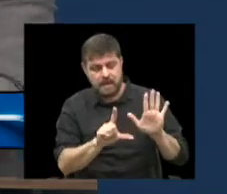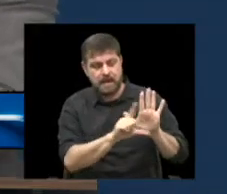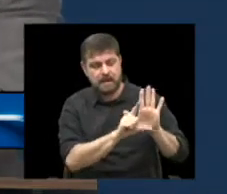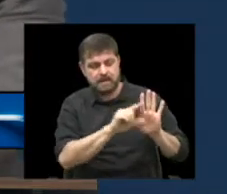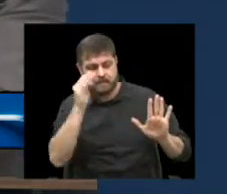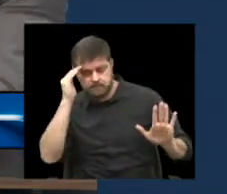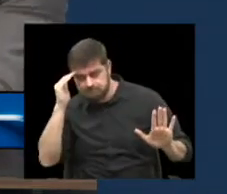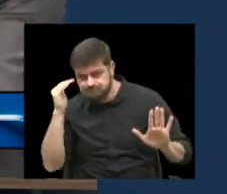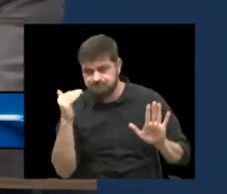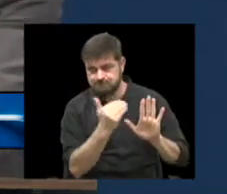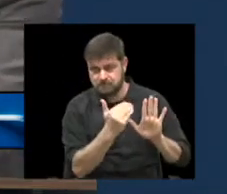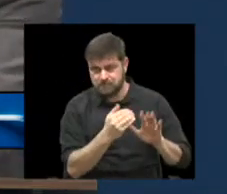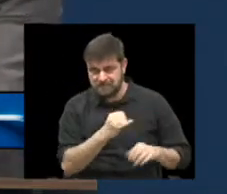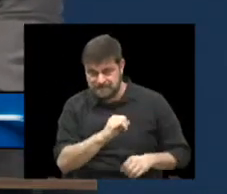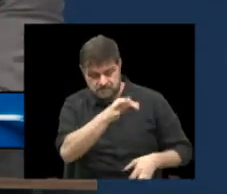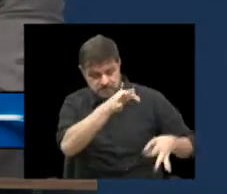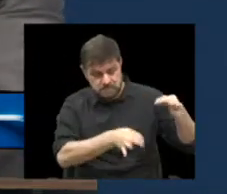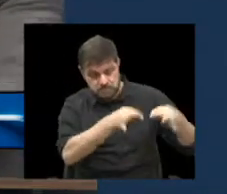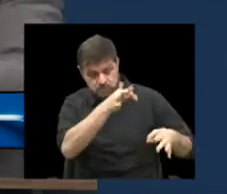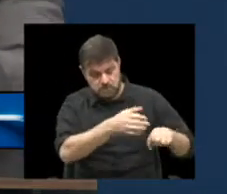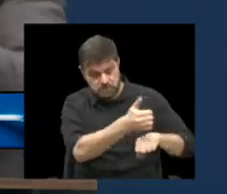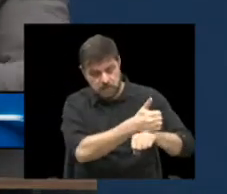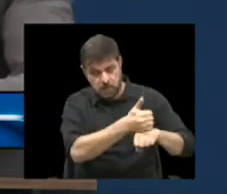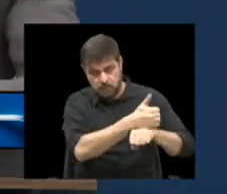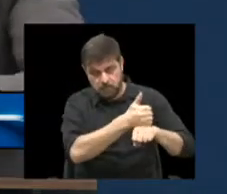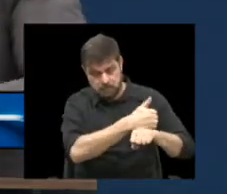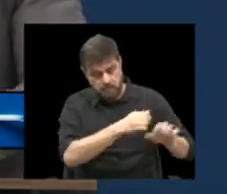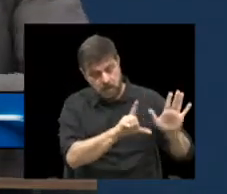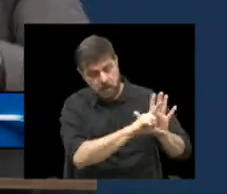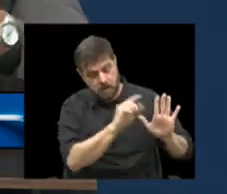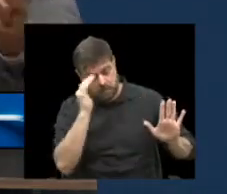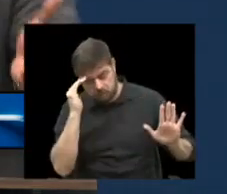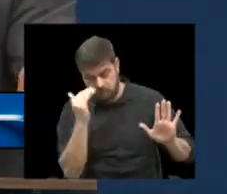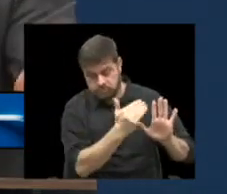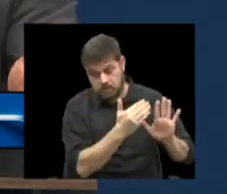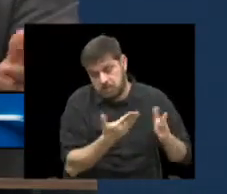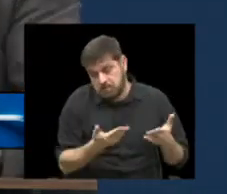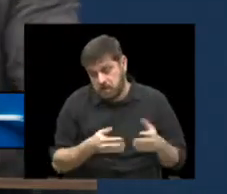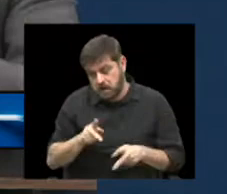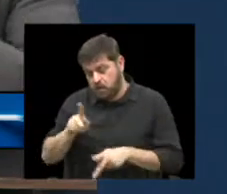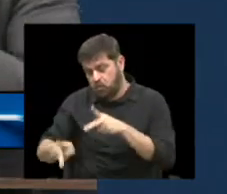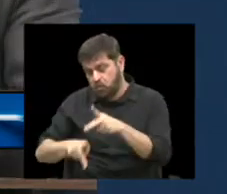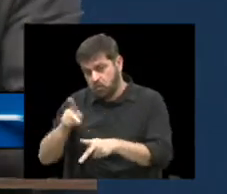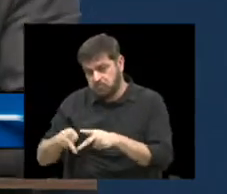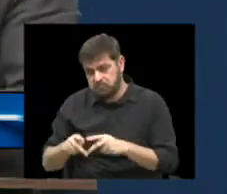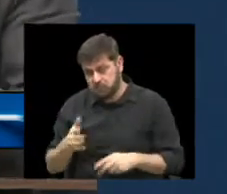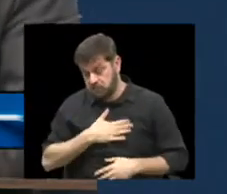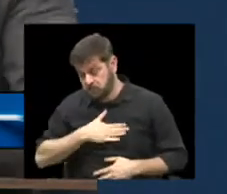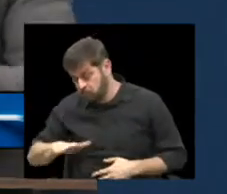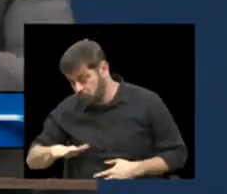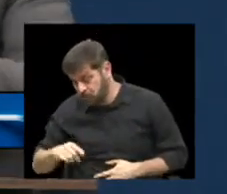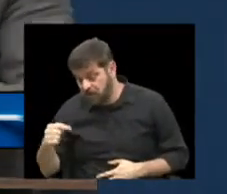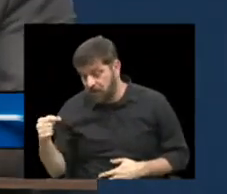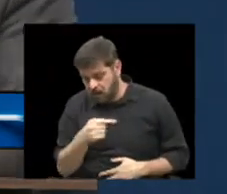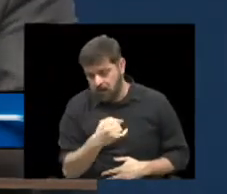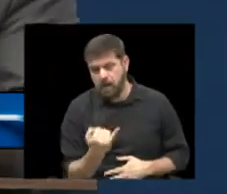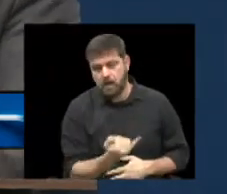cumprida. E se o tribunal cumpriu a lei e isso desagrada a jornalista, desagrada a opinião pública, o importante é que